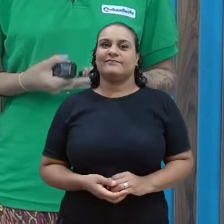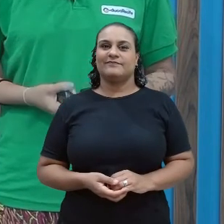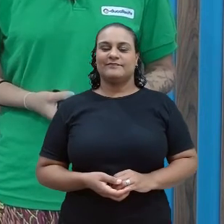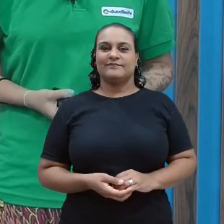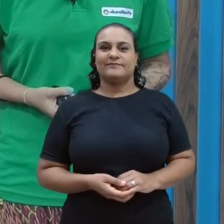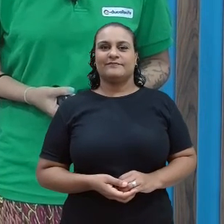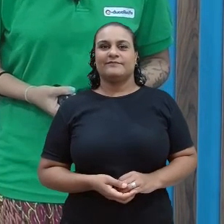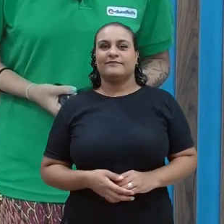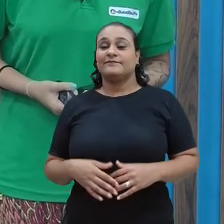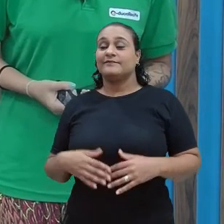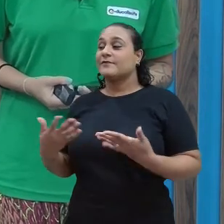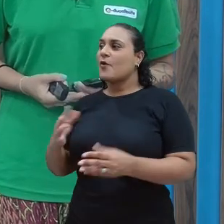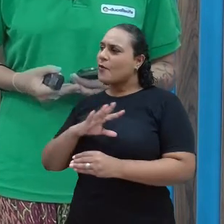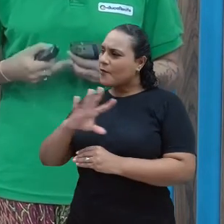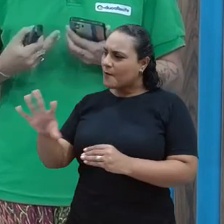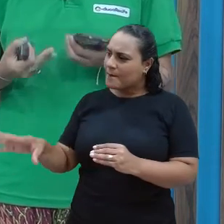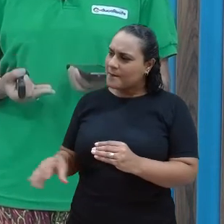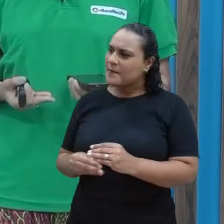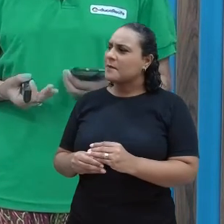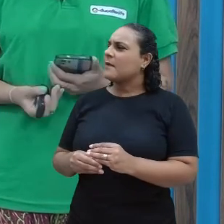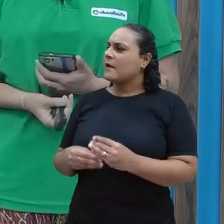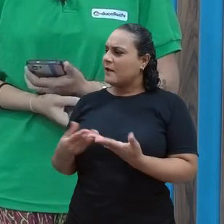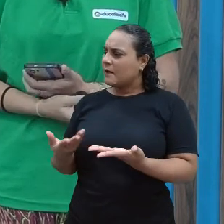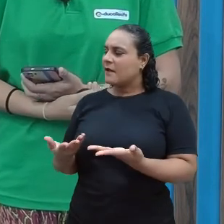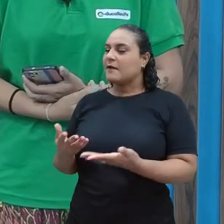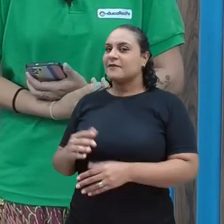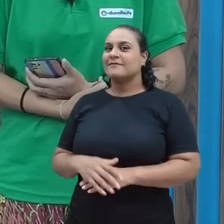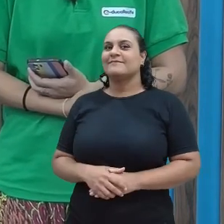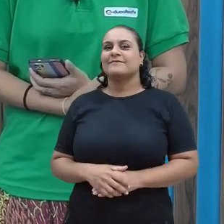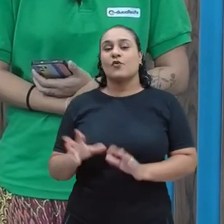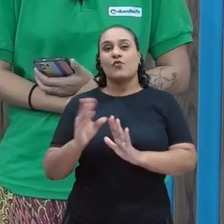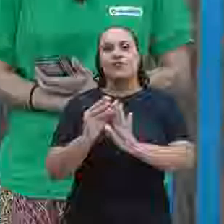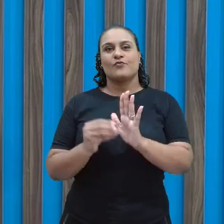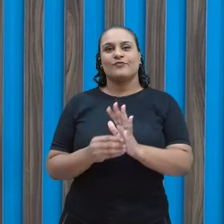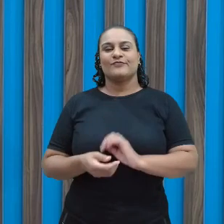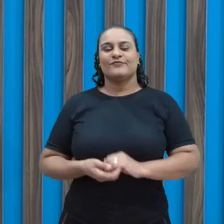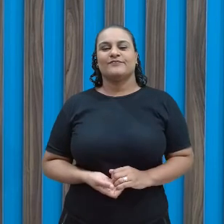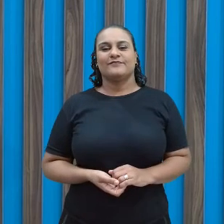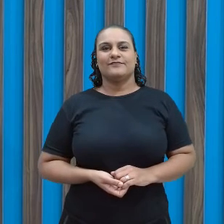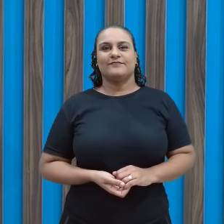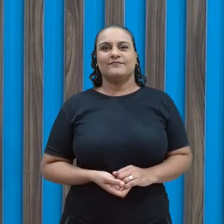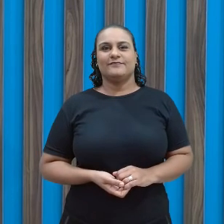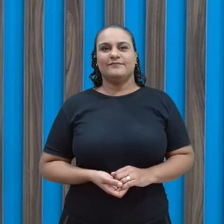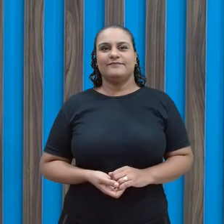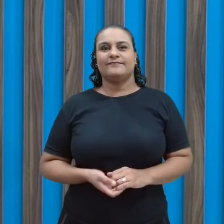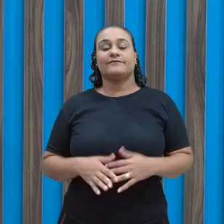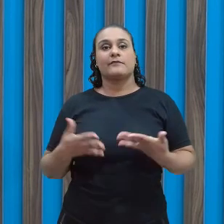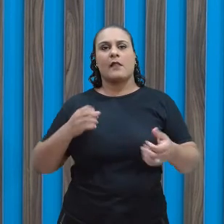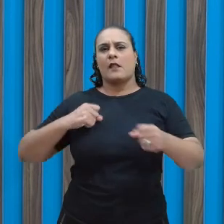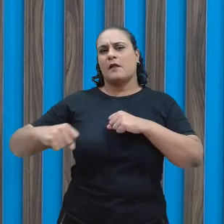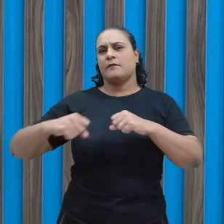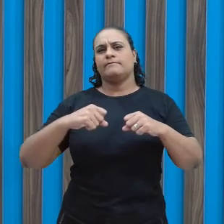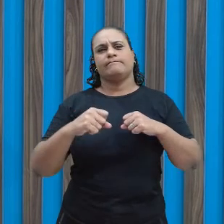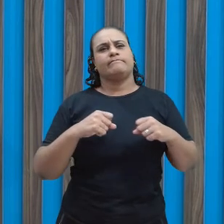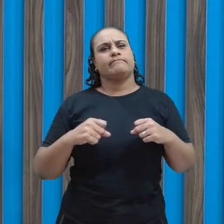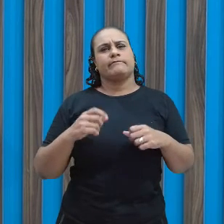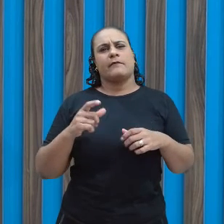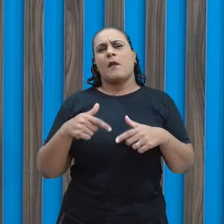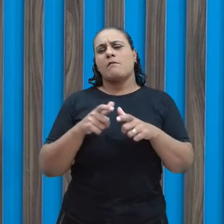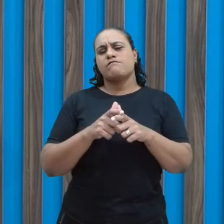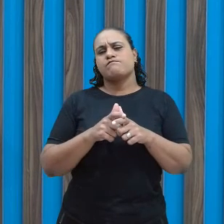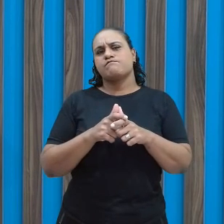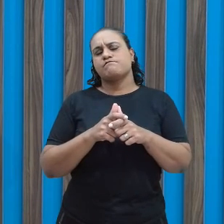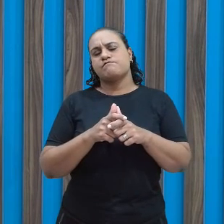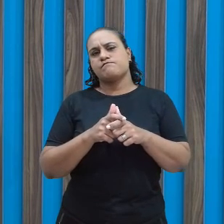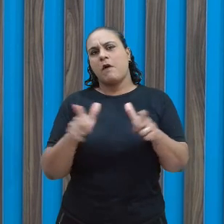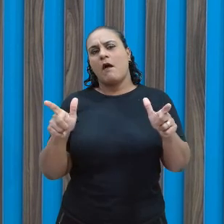Então, fala aí, Yolanda, dá as tuas considerações finais. Então, gente, esse debate é um debate assim, bem amplo,